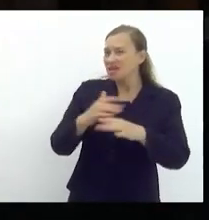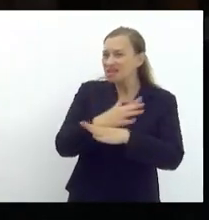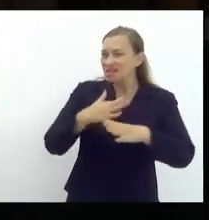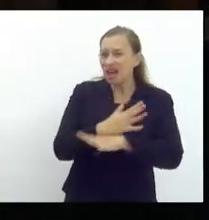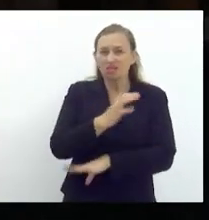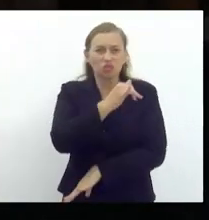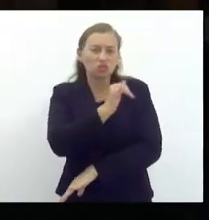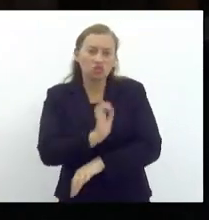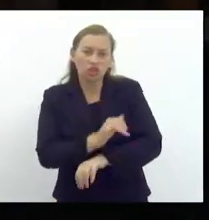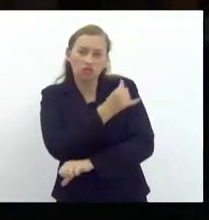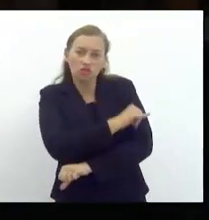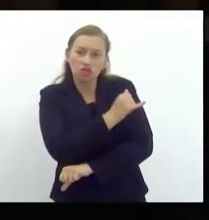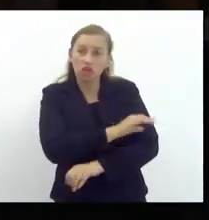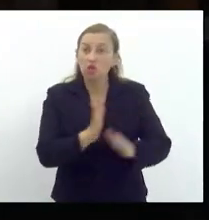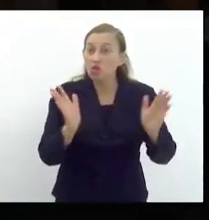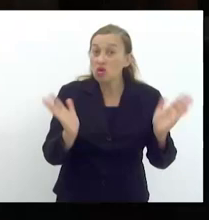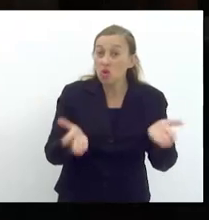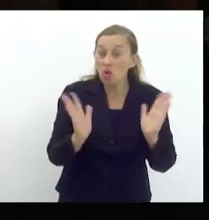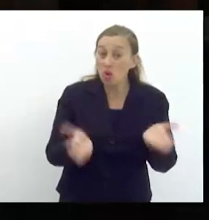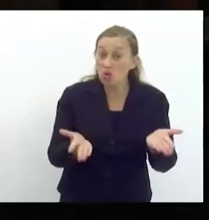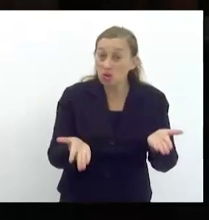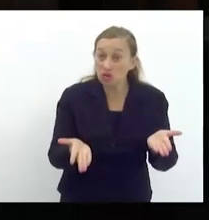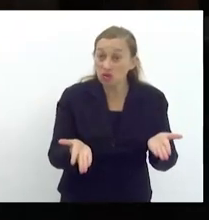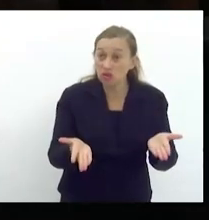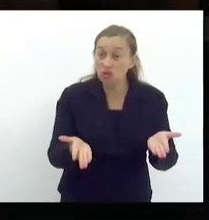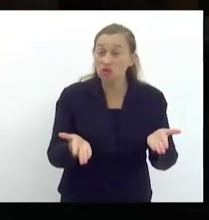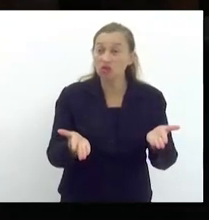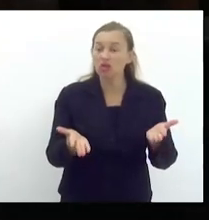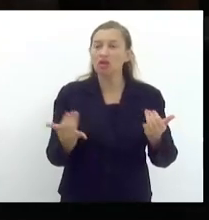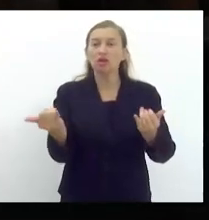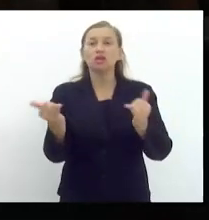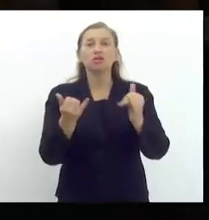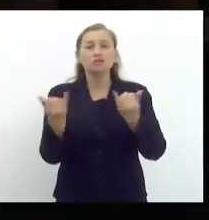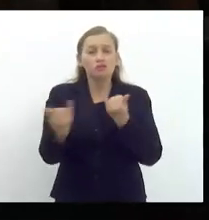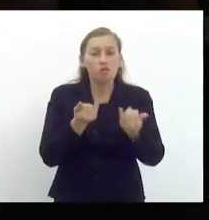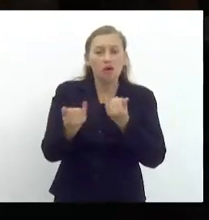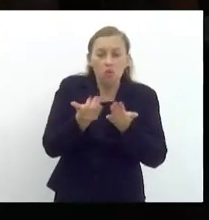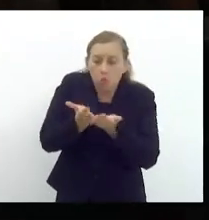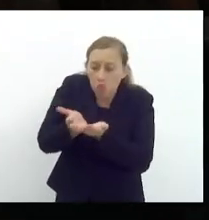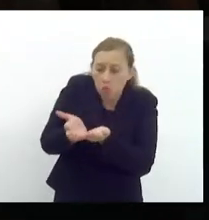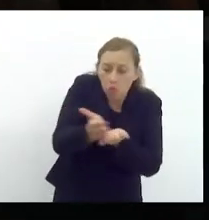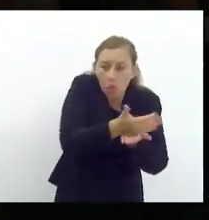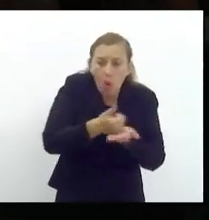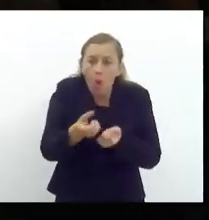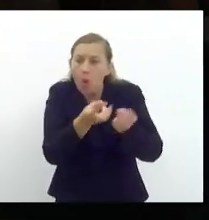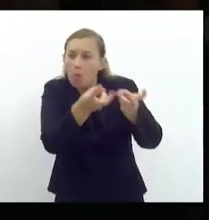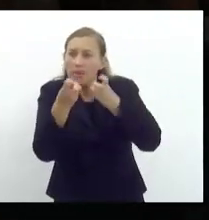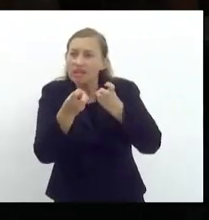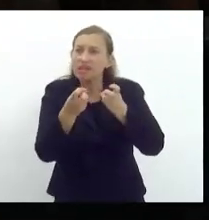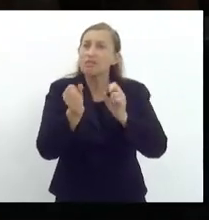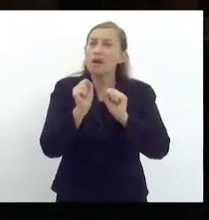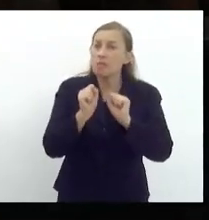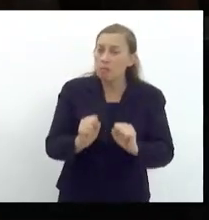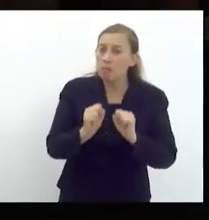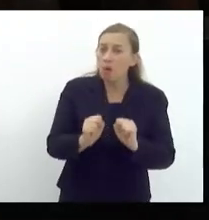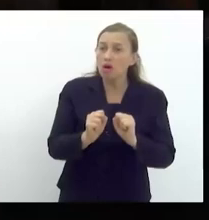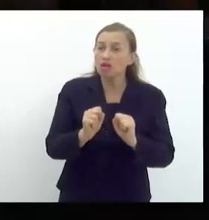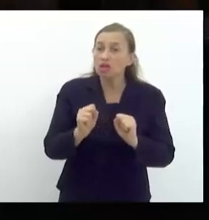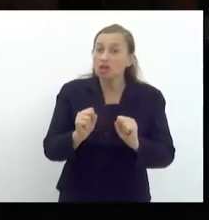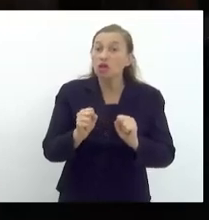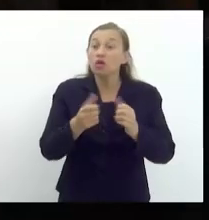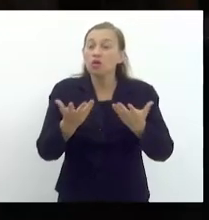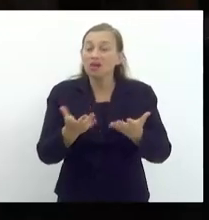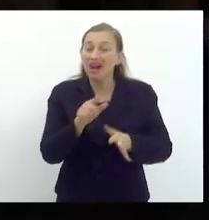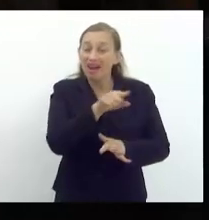do Rio de Janeiro e hoje não levantamento que a gente fez a gente pode perceber o quanto que aquelas